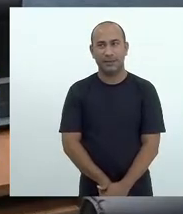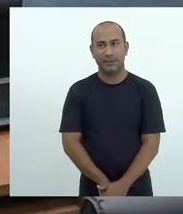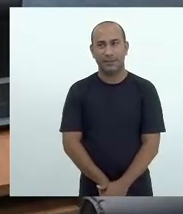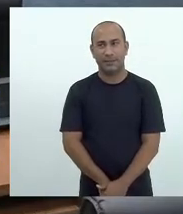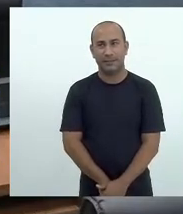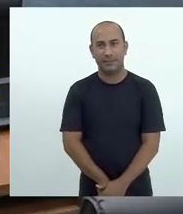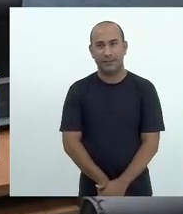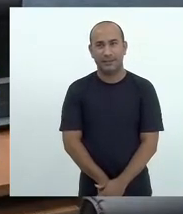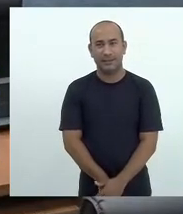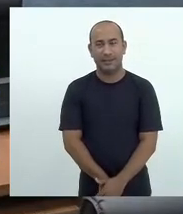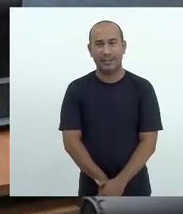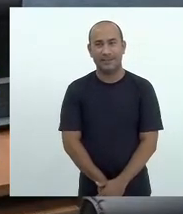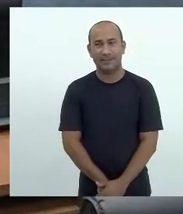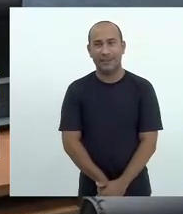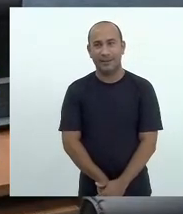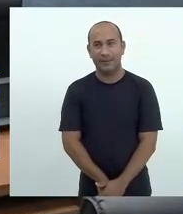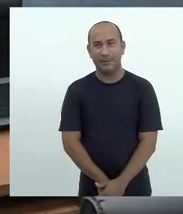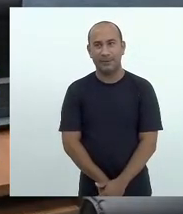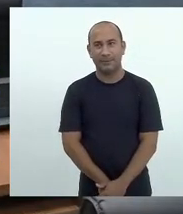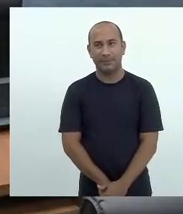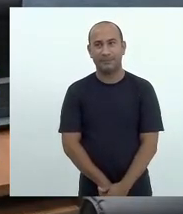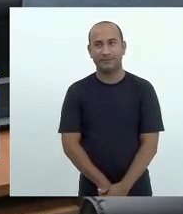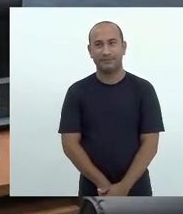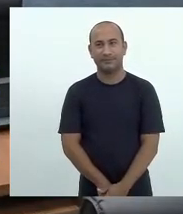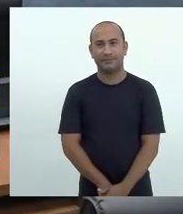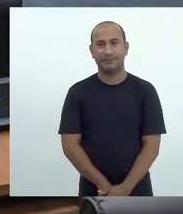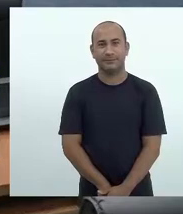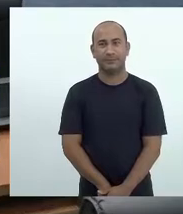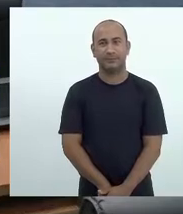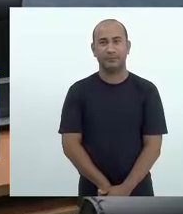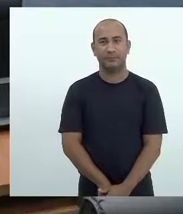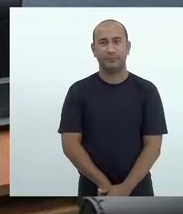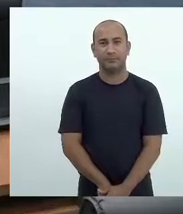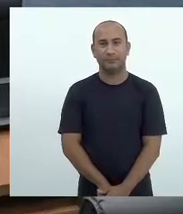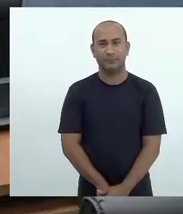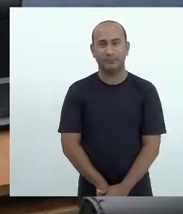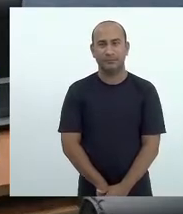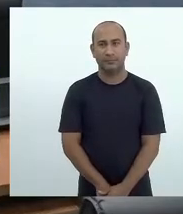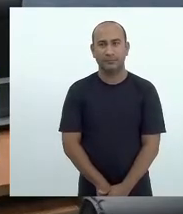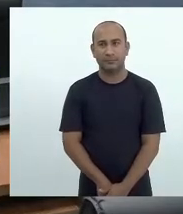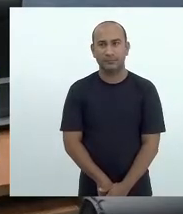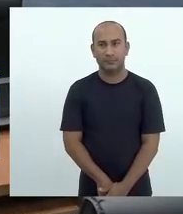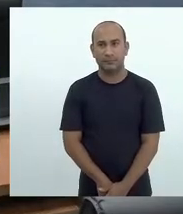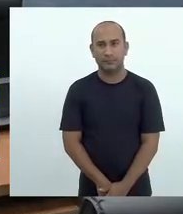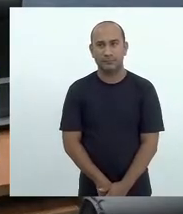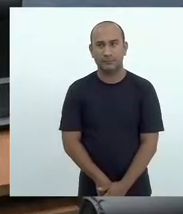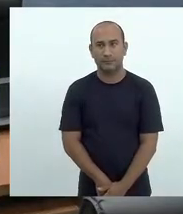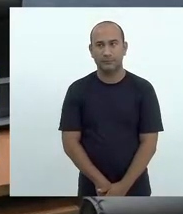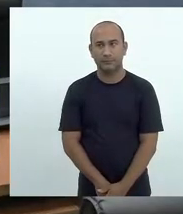Val. Eu sou teu amigo, eu não quero saber. Eu nem sei, nem vi, eu vi pelo Renan.